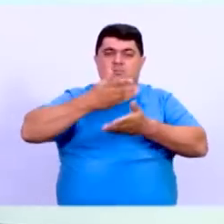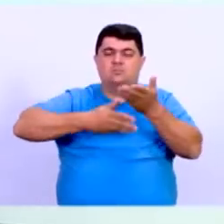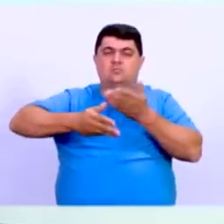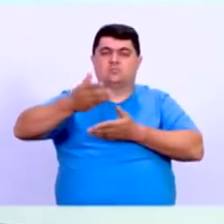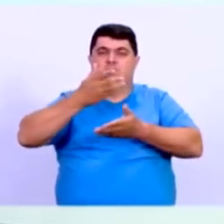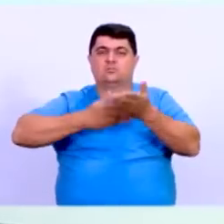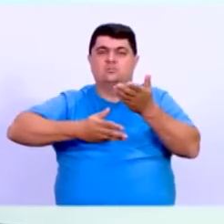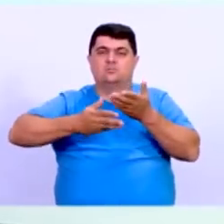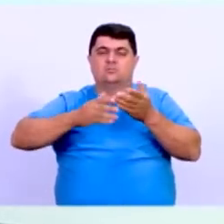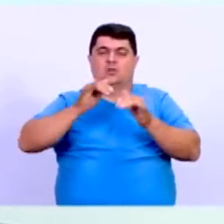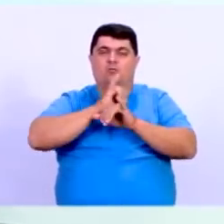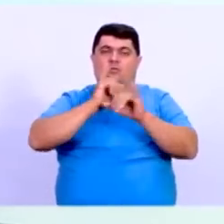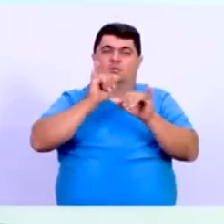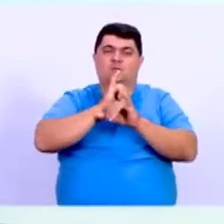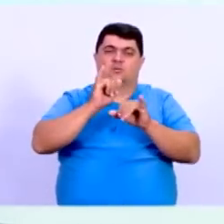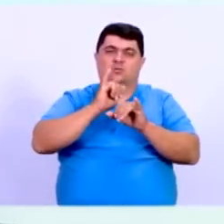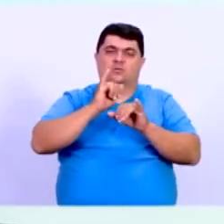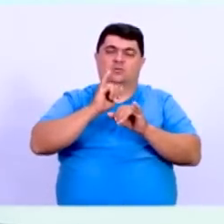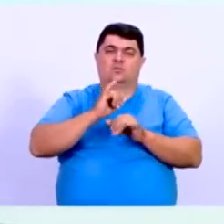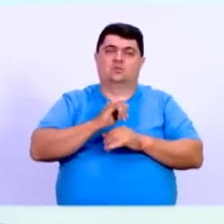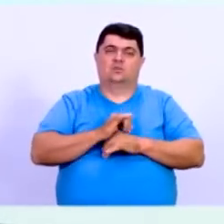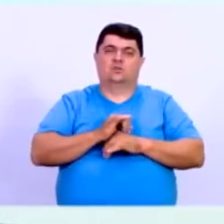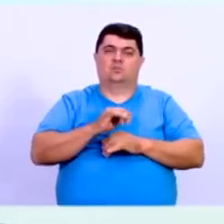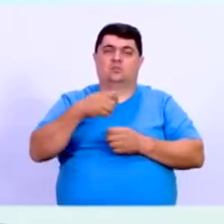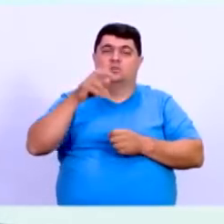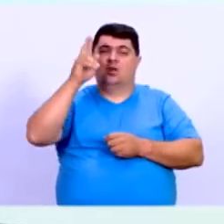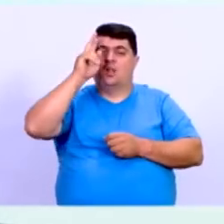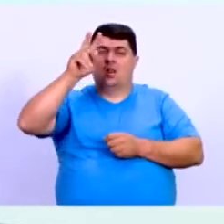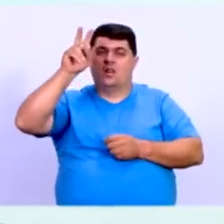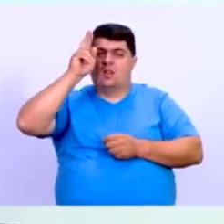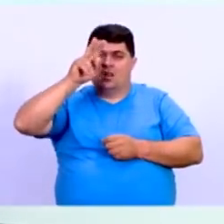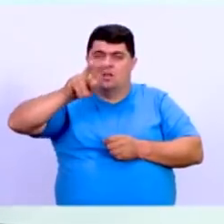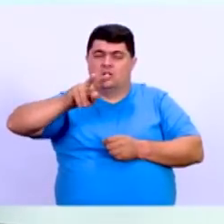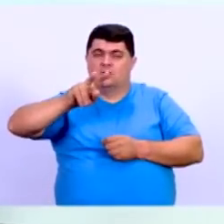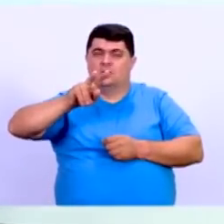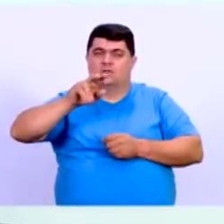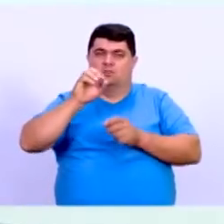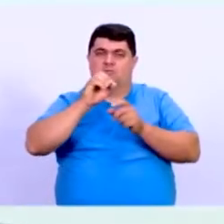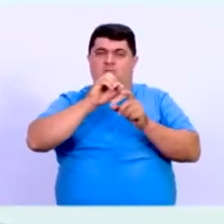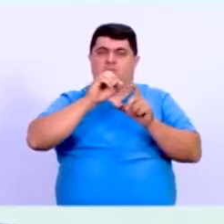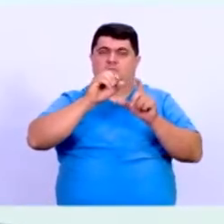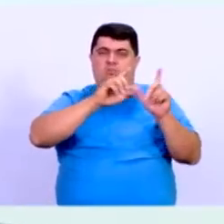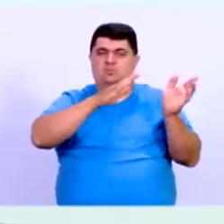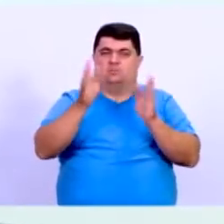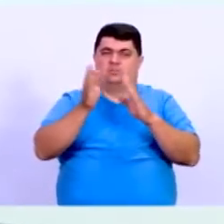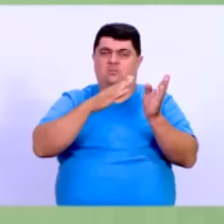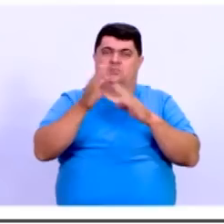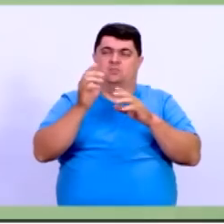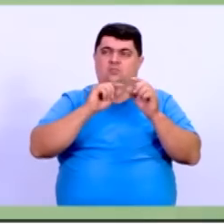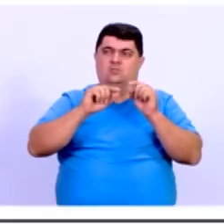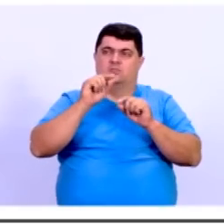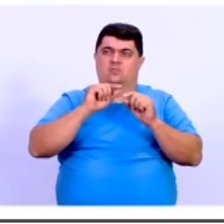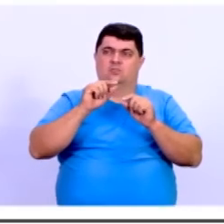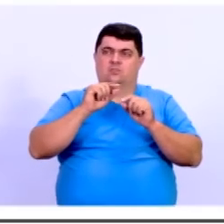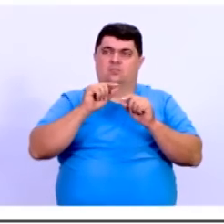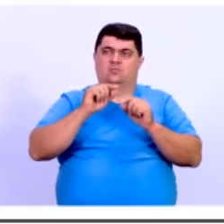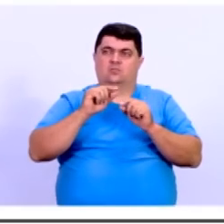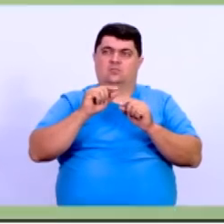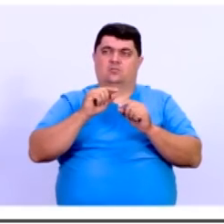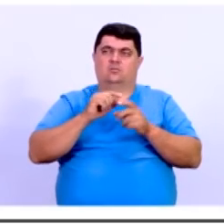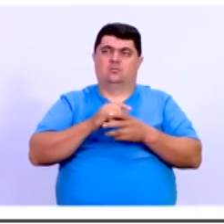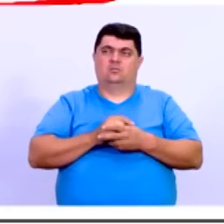transmissão da informação, tá? Vocês têm que lembrar lá que nós colocamos no slide, vou apresentar para vocês aqui.